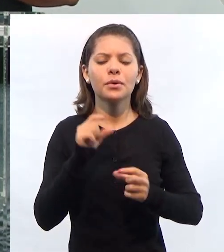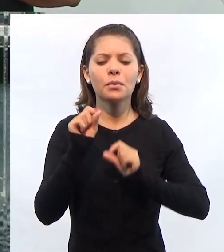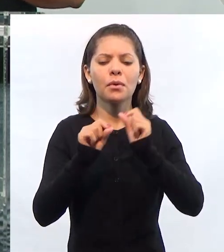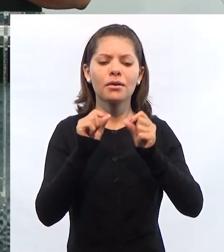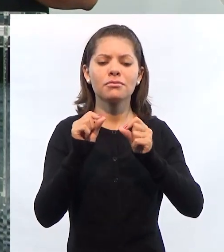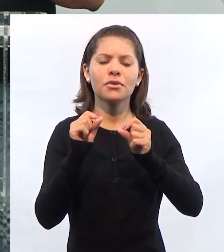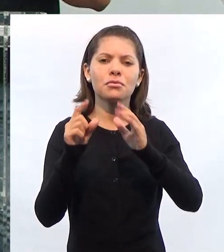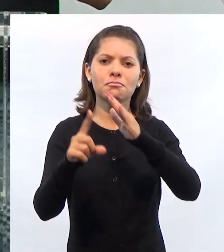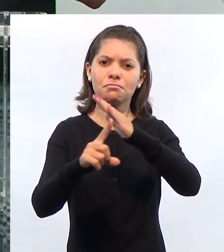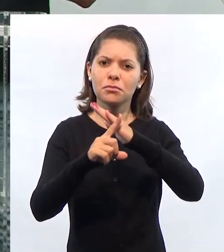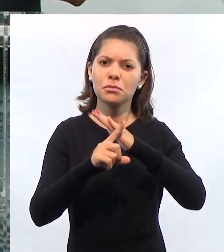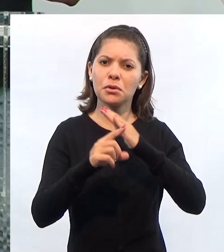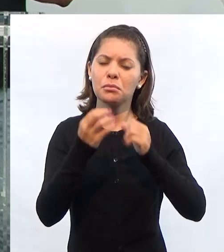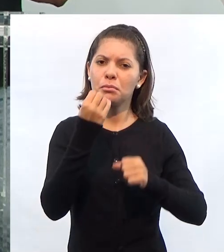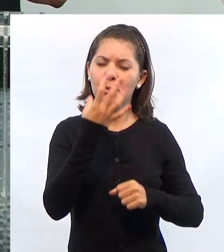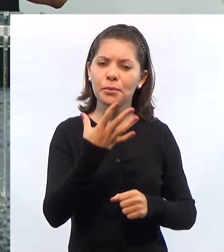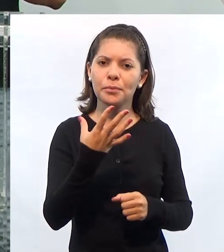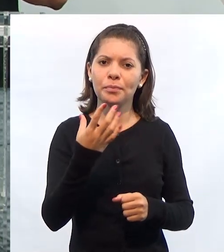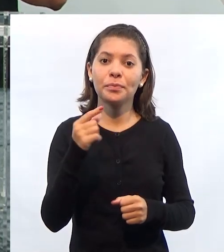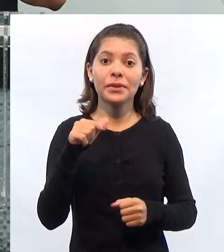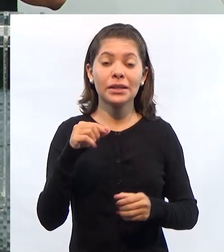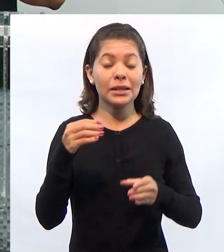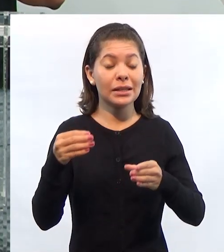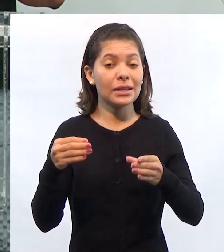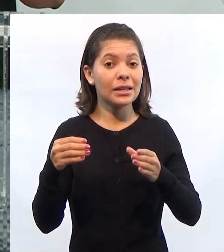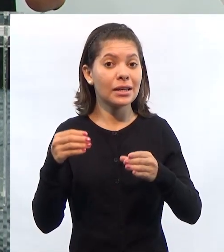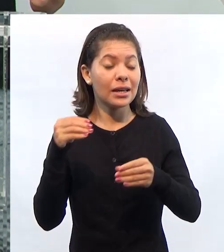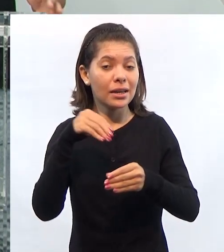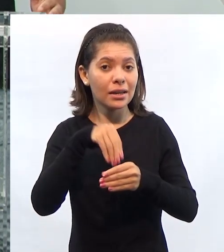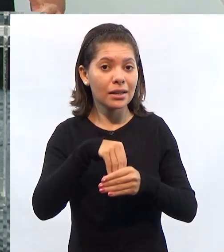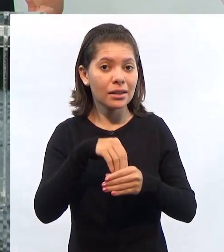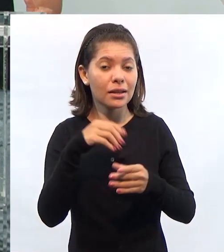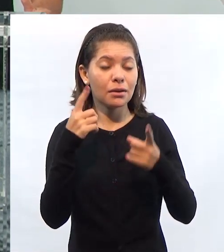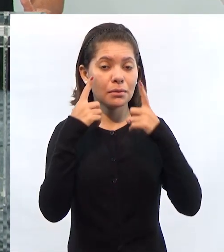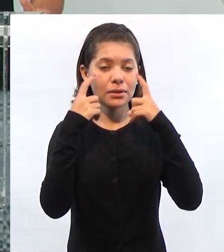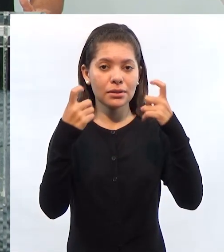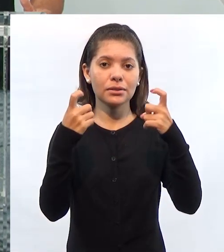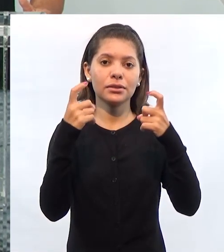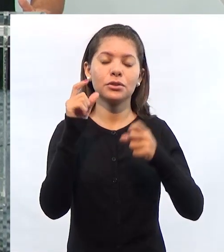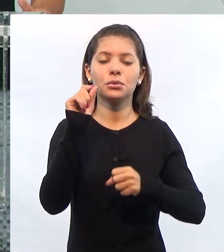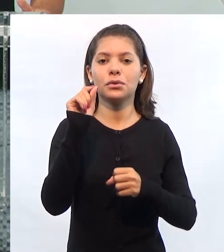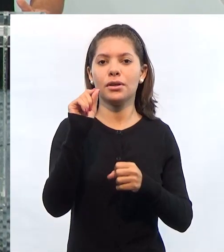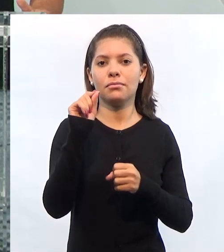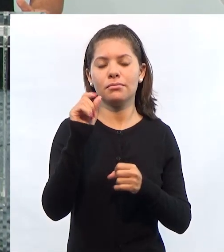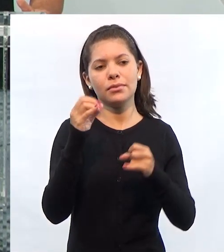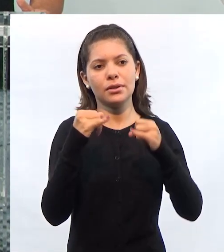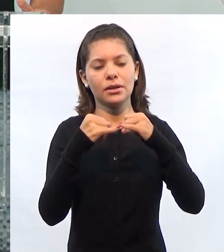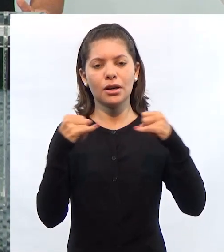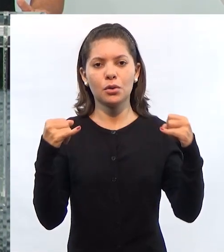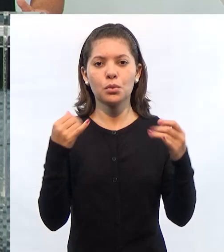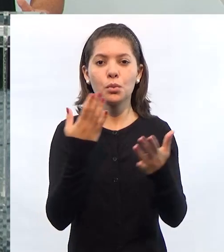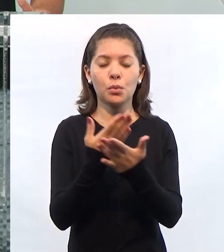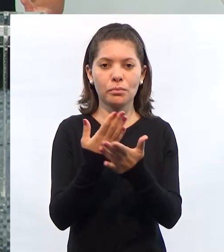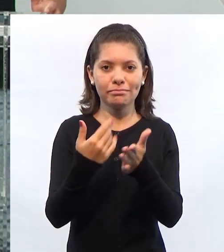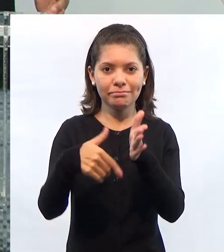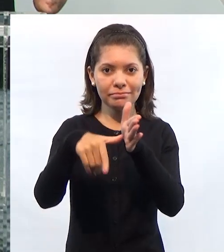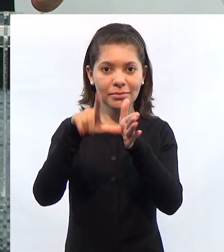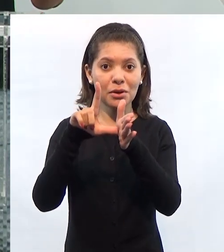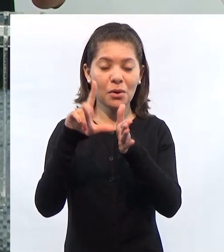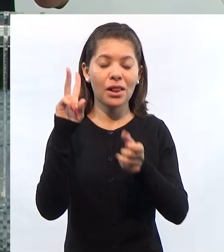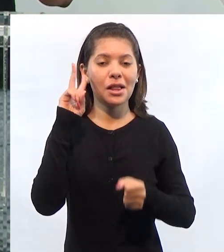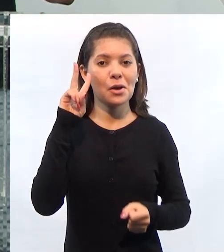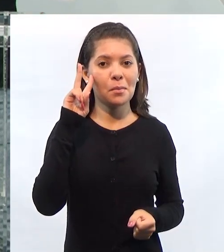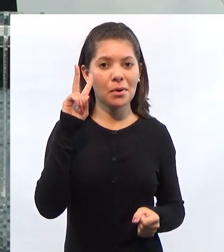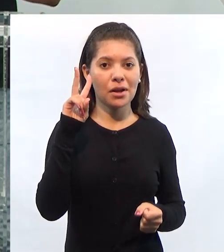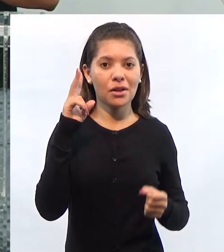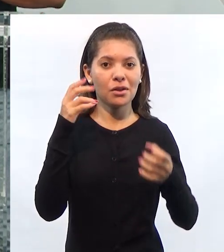empresa. Aqui entra uma questão interessante, ligando com as aulas anteriores, que